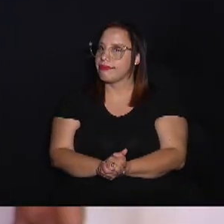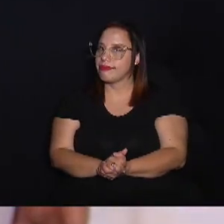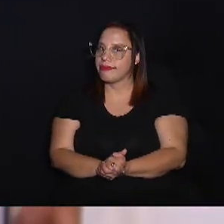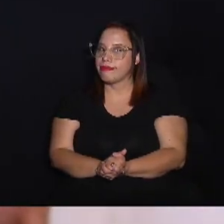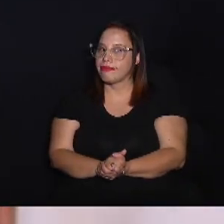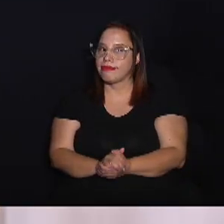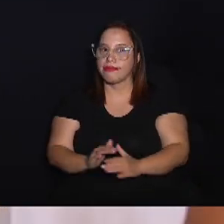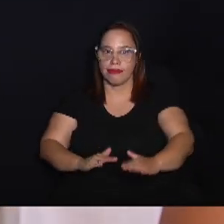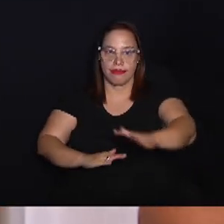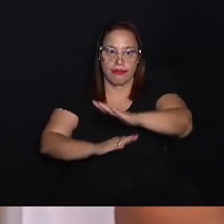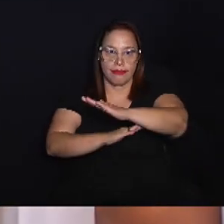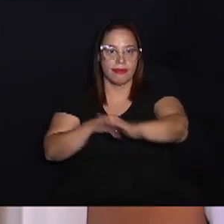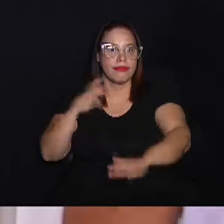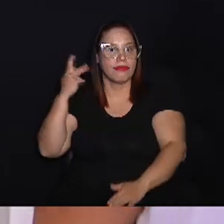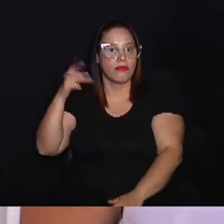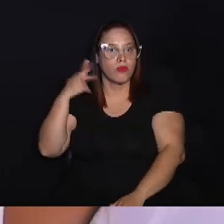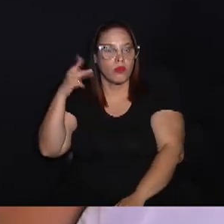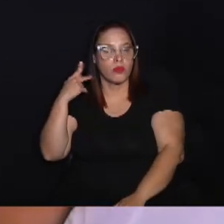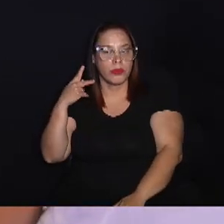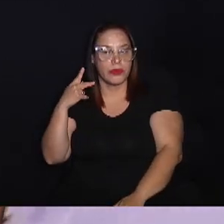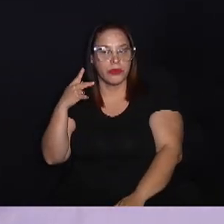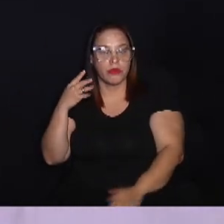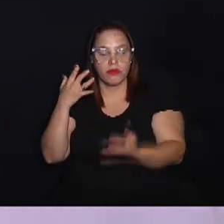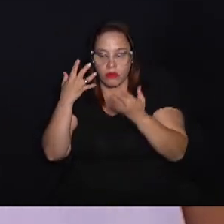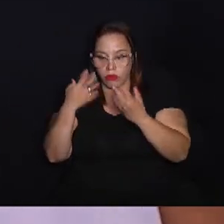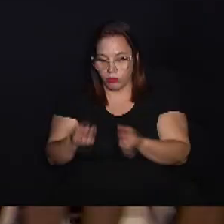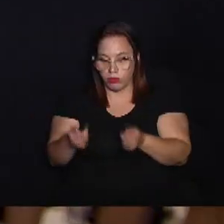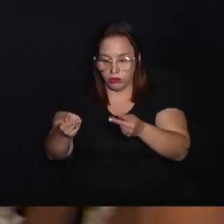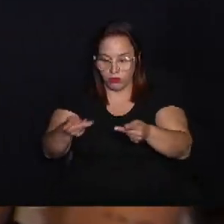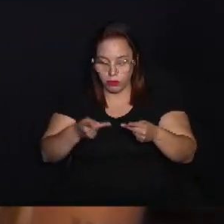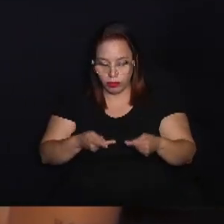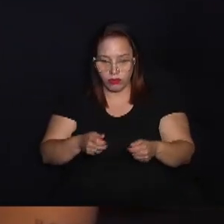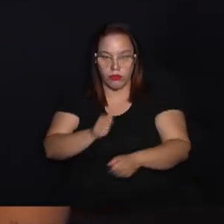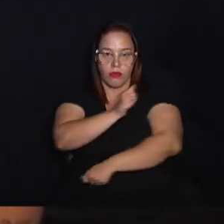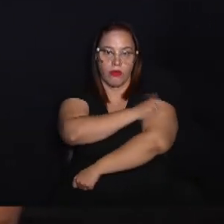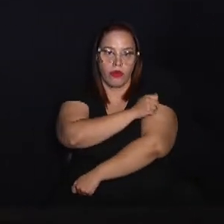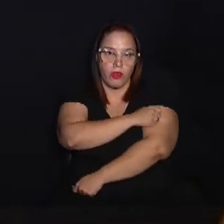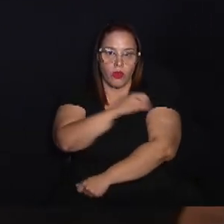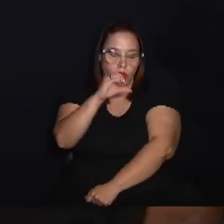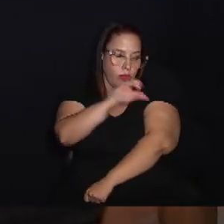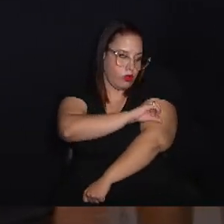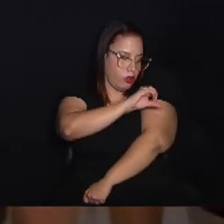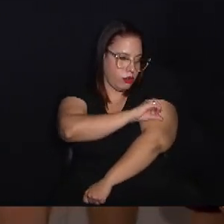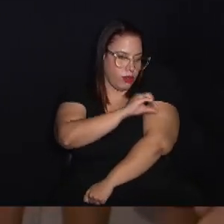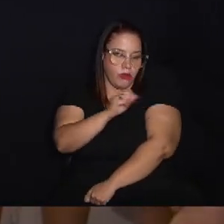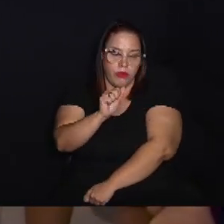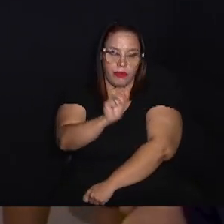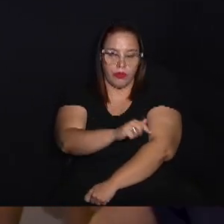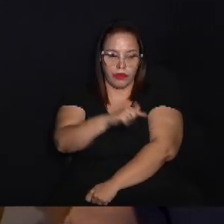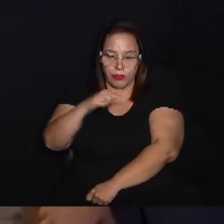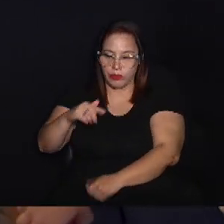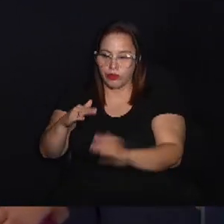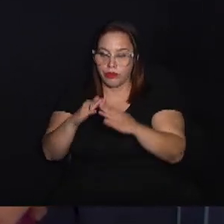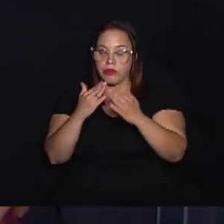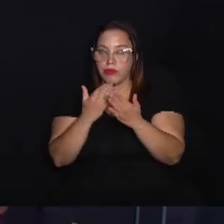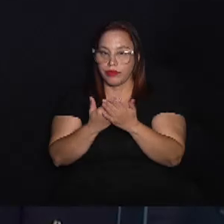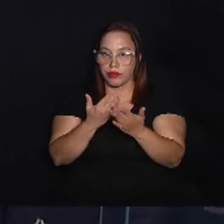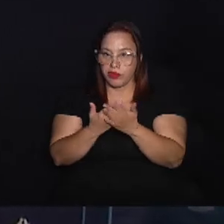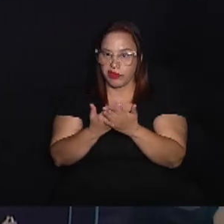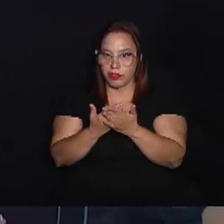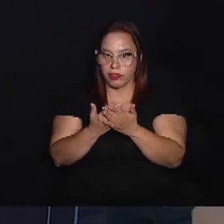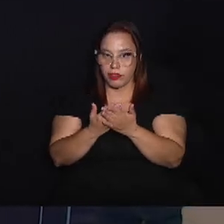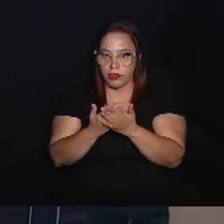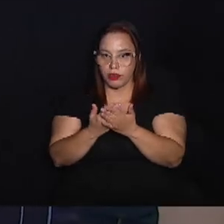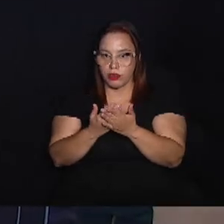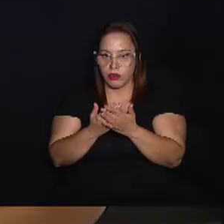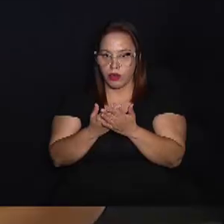A Câmara dos Vereadores de Campinas recebeu a visita de alunos do 9º ano do Colégio Adventista de Campinas, da